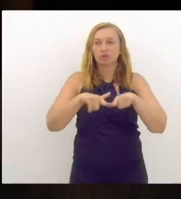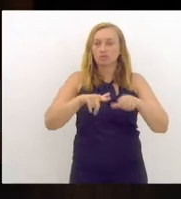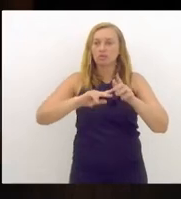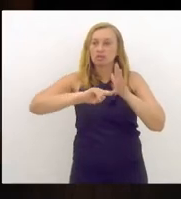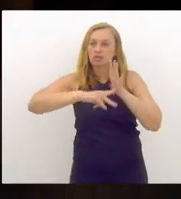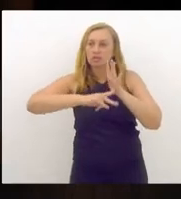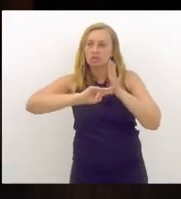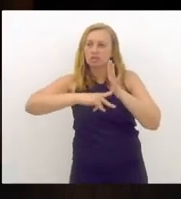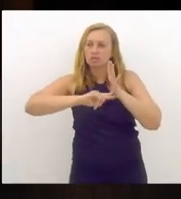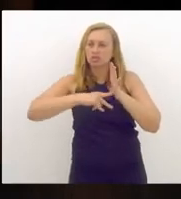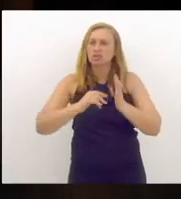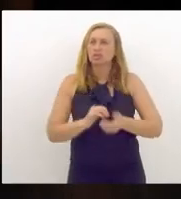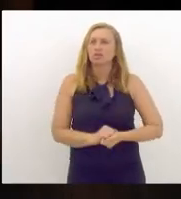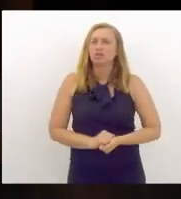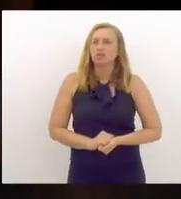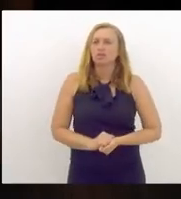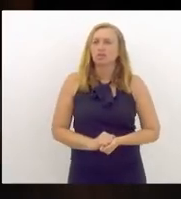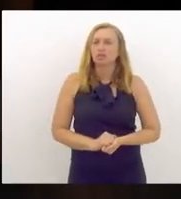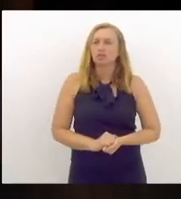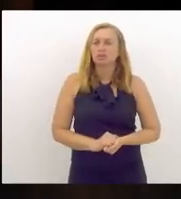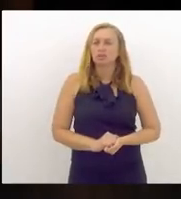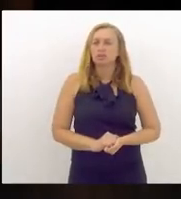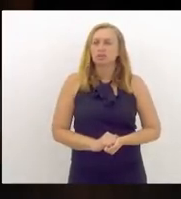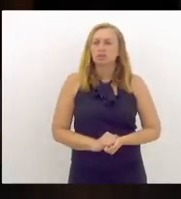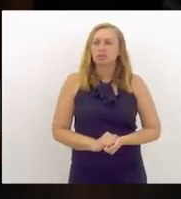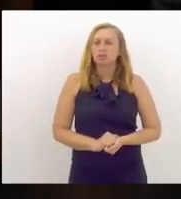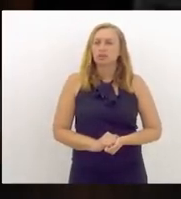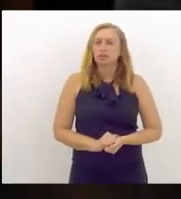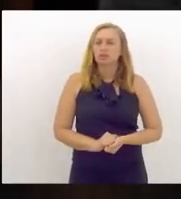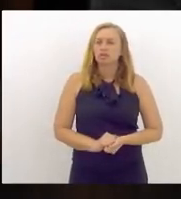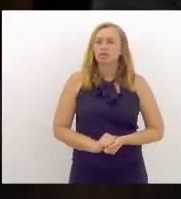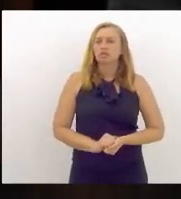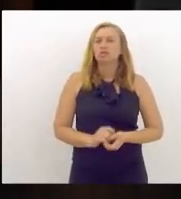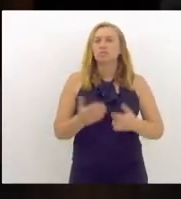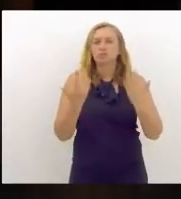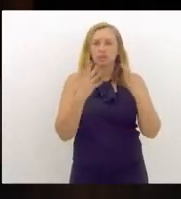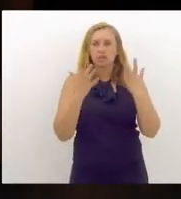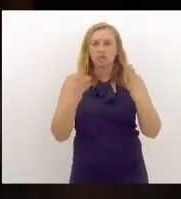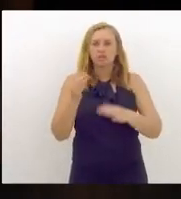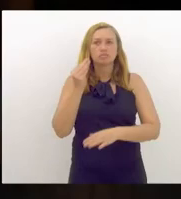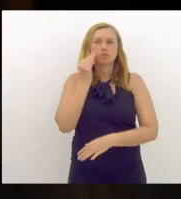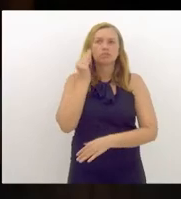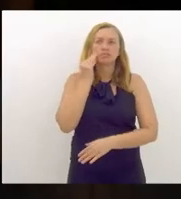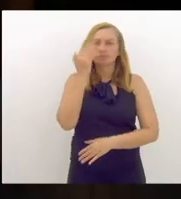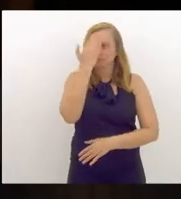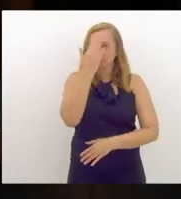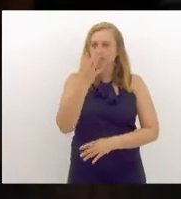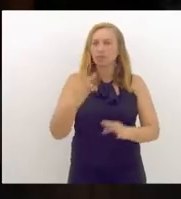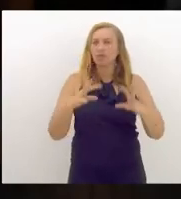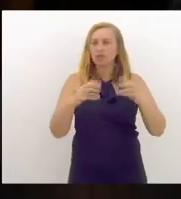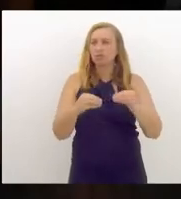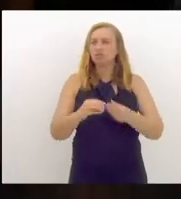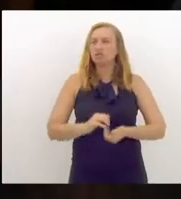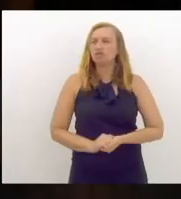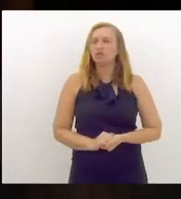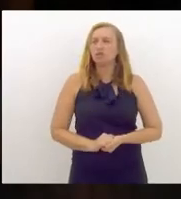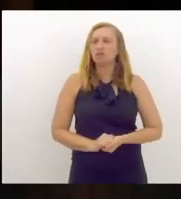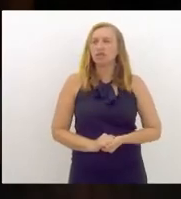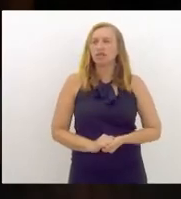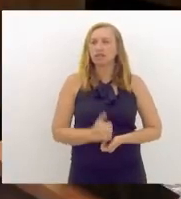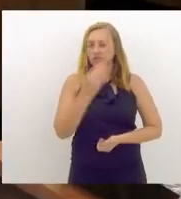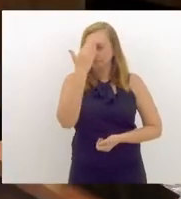os centrais da CTB enfim Parabéns Mônica obrigada por tudo obrigada